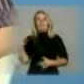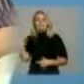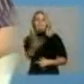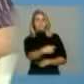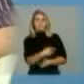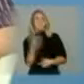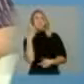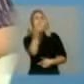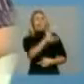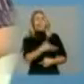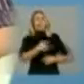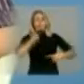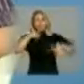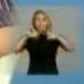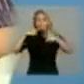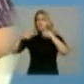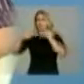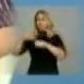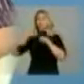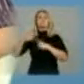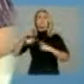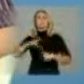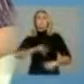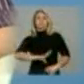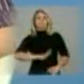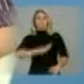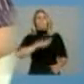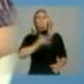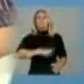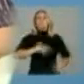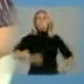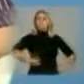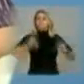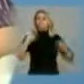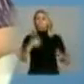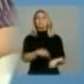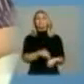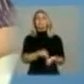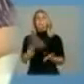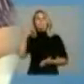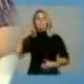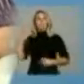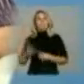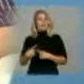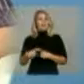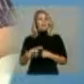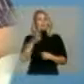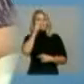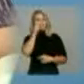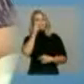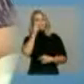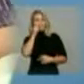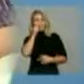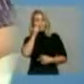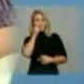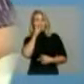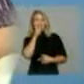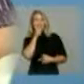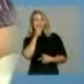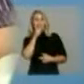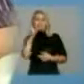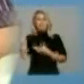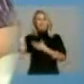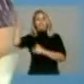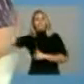para a Assembleia, porque ela tinha sido atriz, e naquela época as atrizes não eram bem vistas, né,